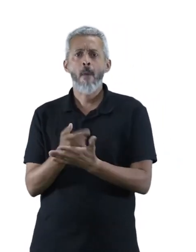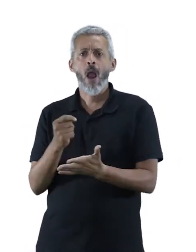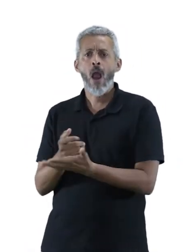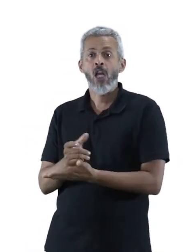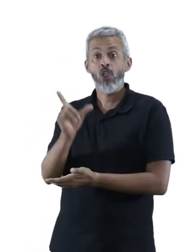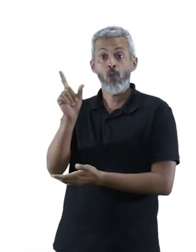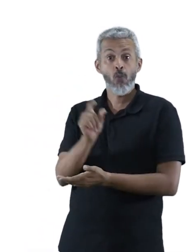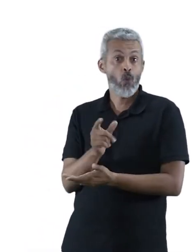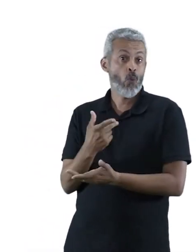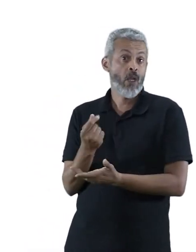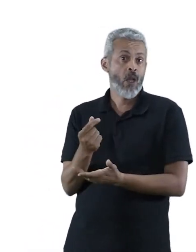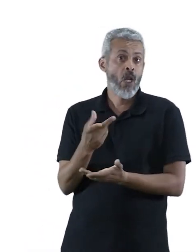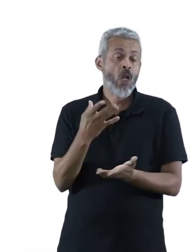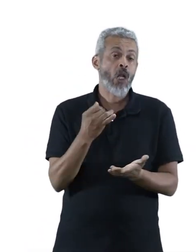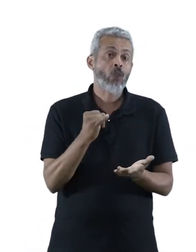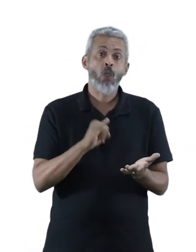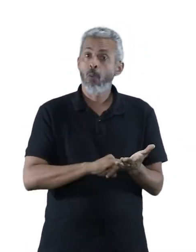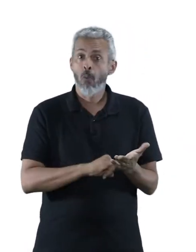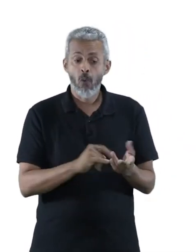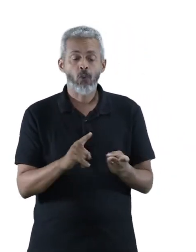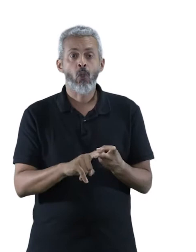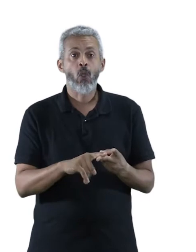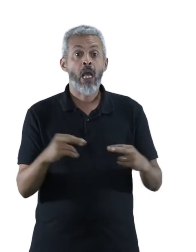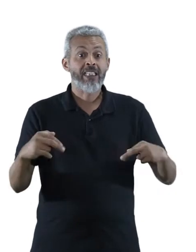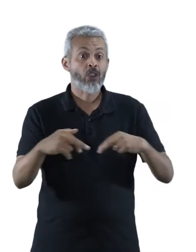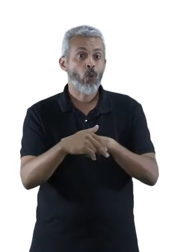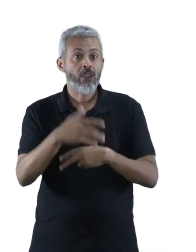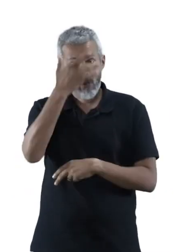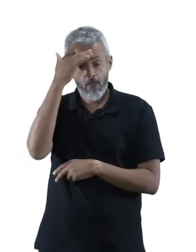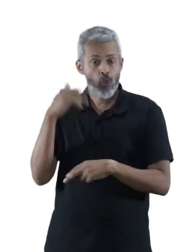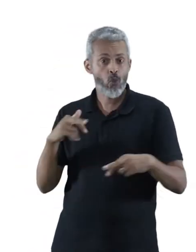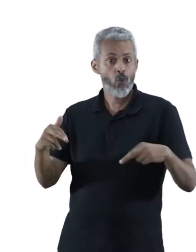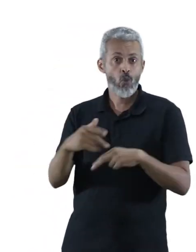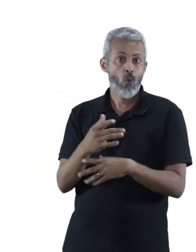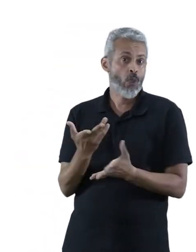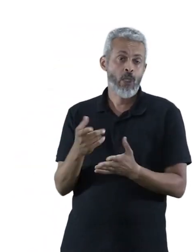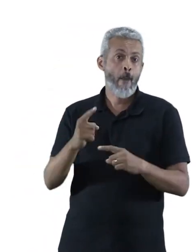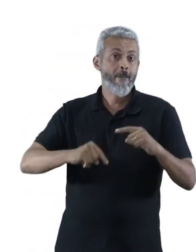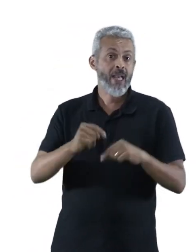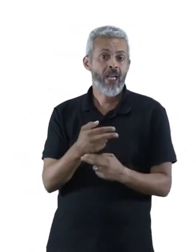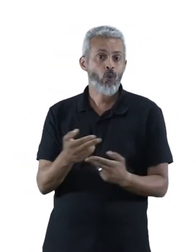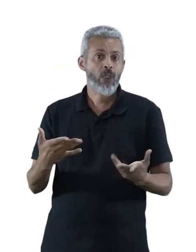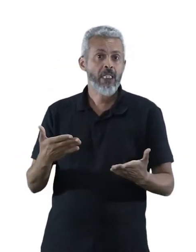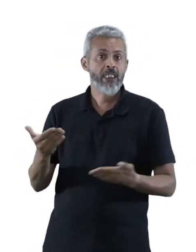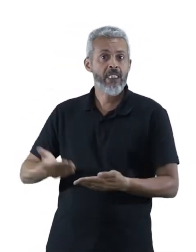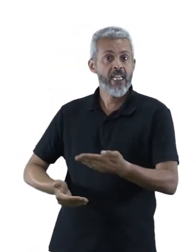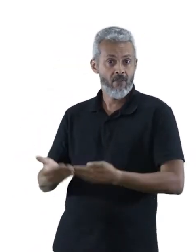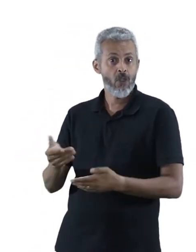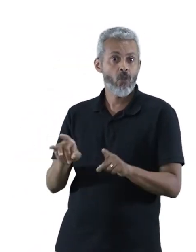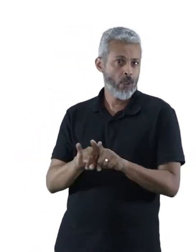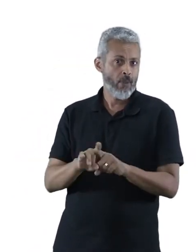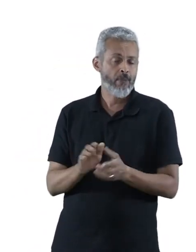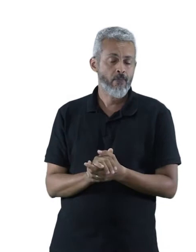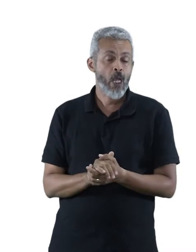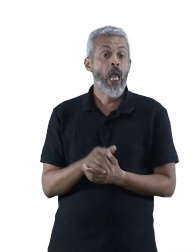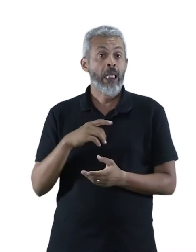diminuir as tarifas alfandegárias, melhorar a circulação de pessoas, mercadorias e serviços, onde nós temos